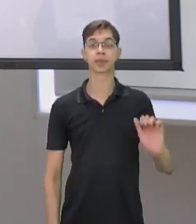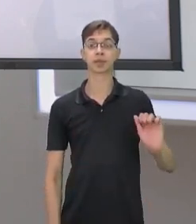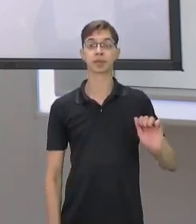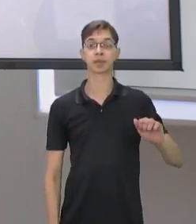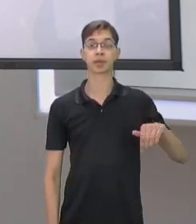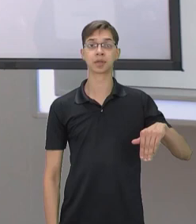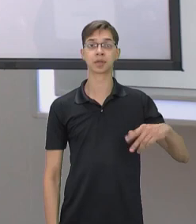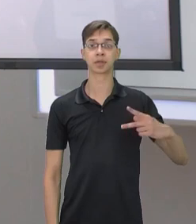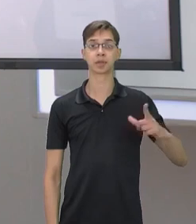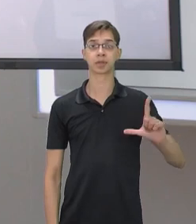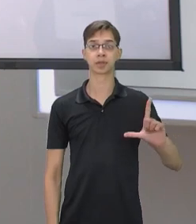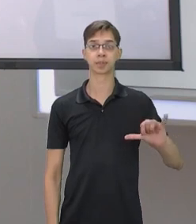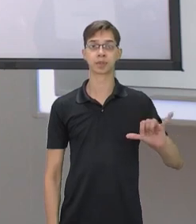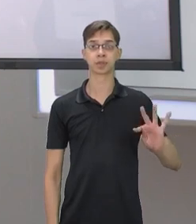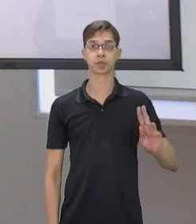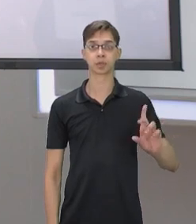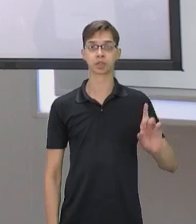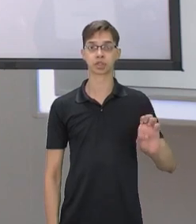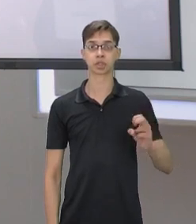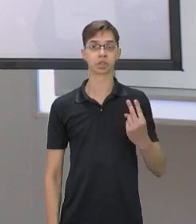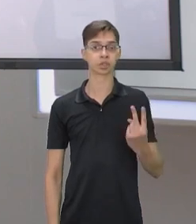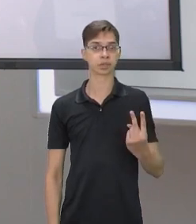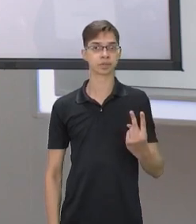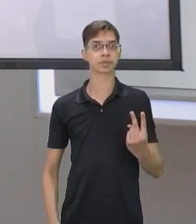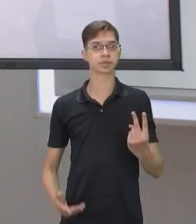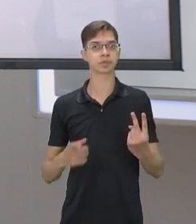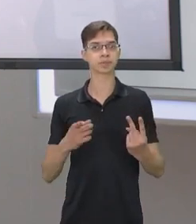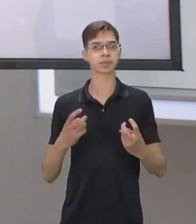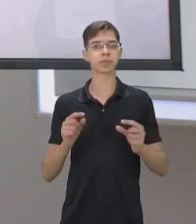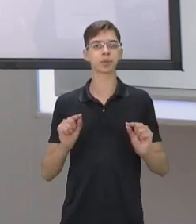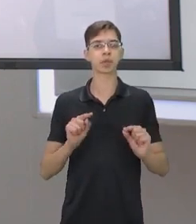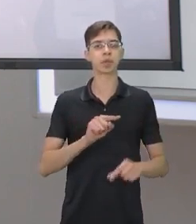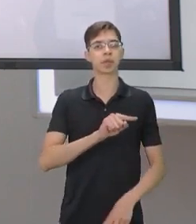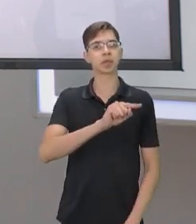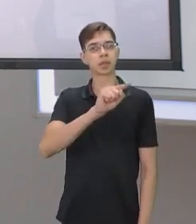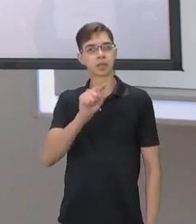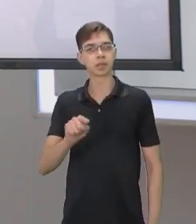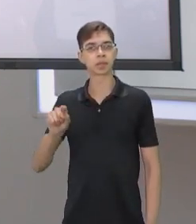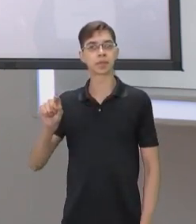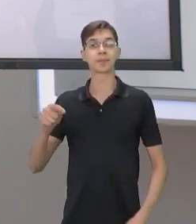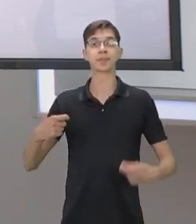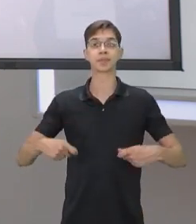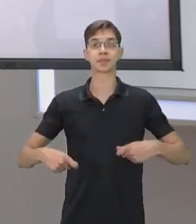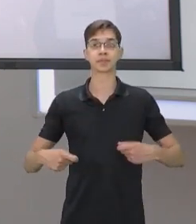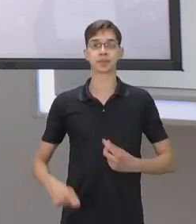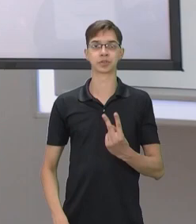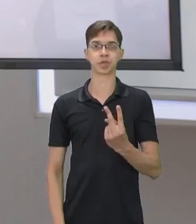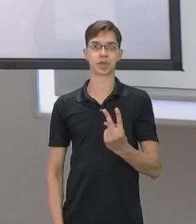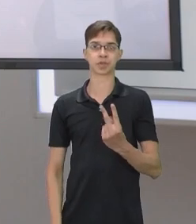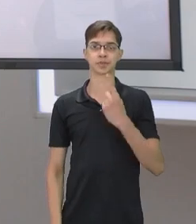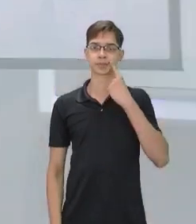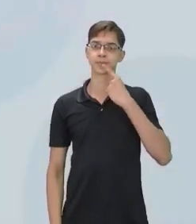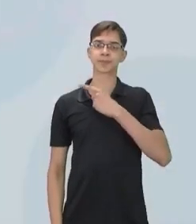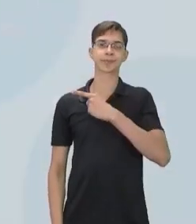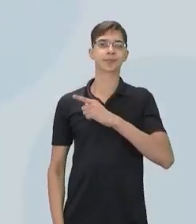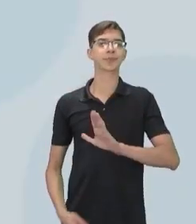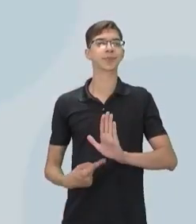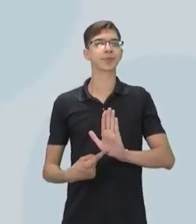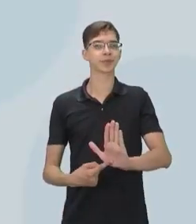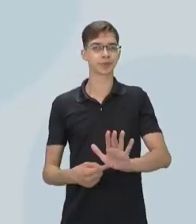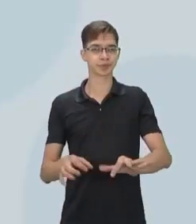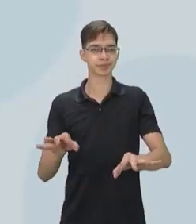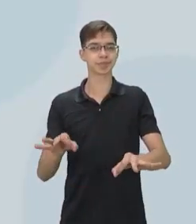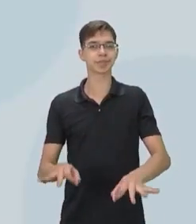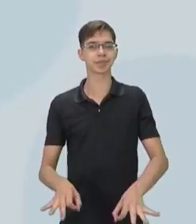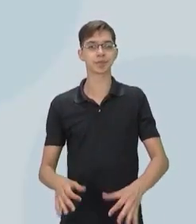então aqui a oscilação dela, né, tinha que ser 2. Tá aí, ó, indicado. Então, essa é